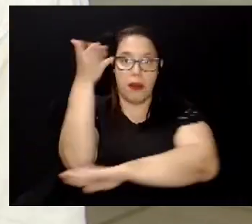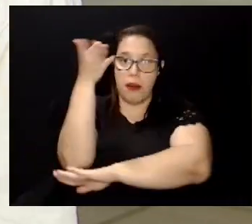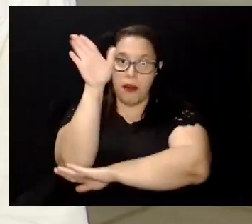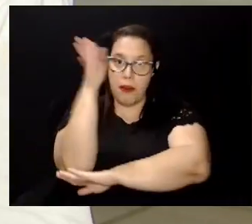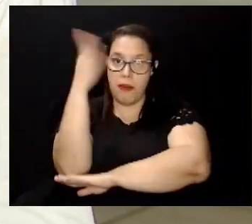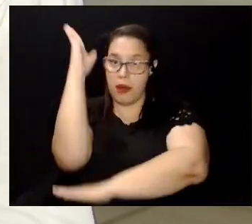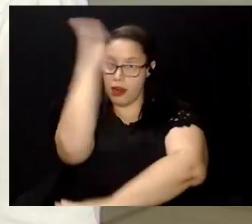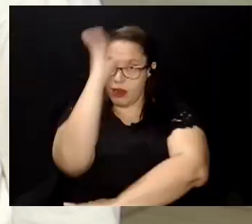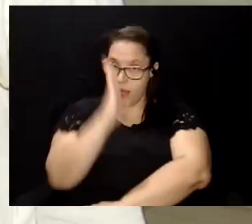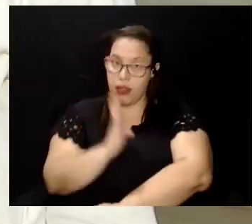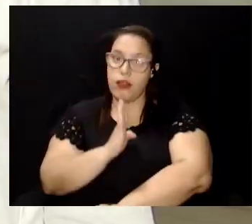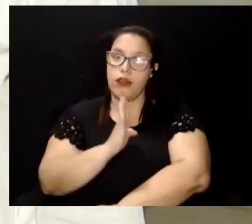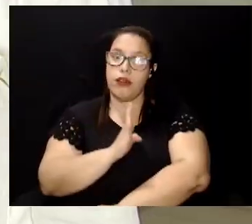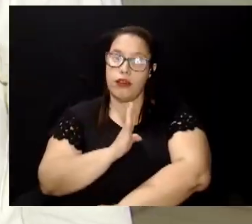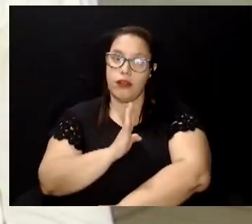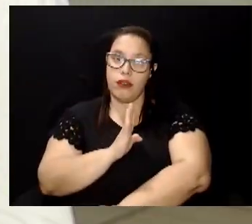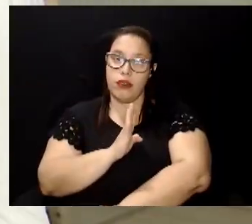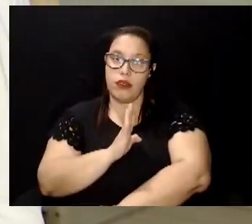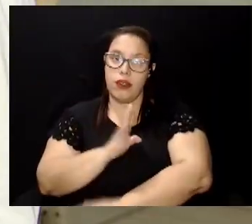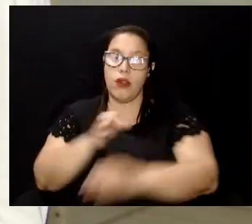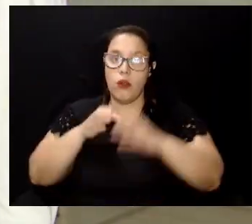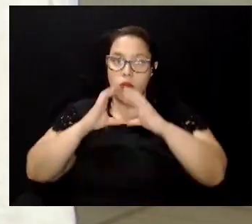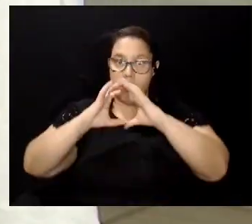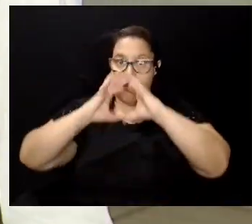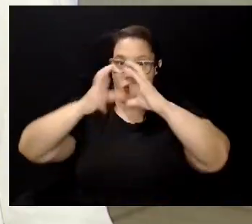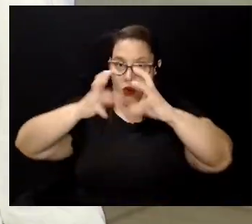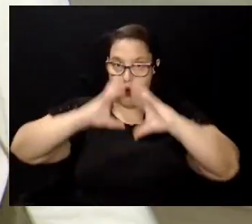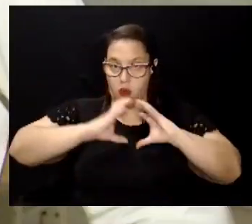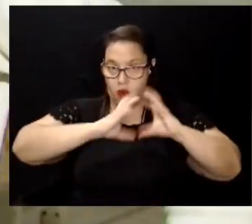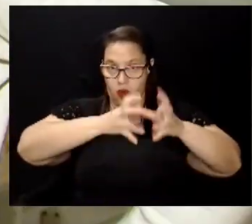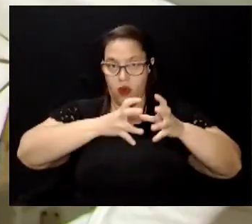Bandeira, Brasil, bola,